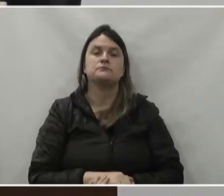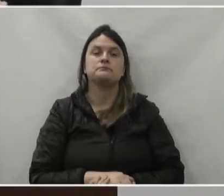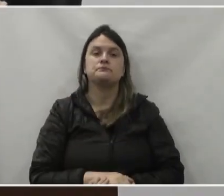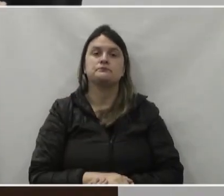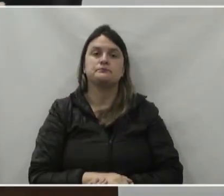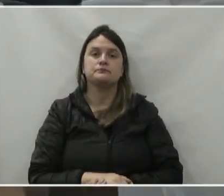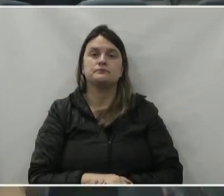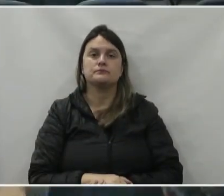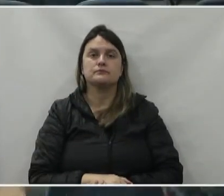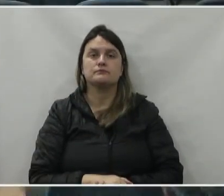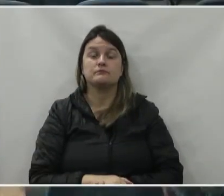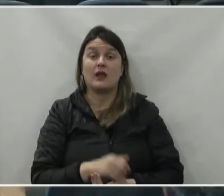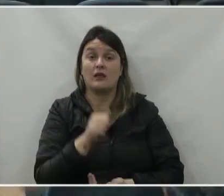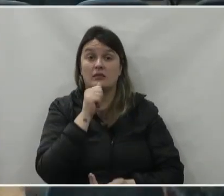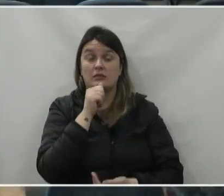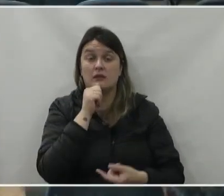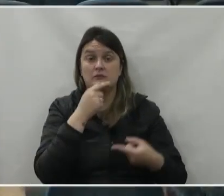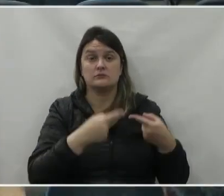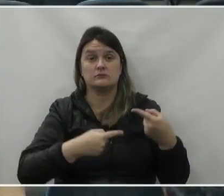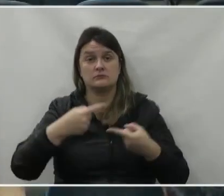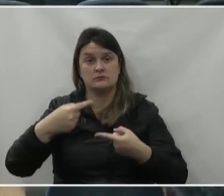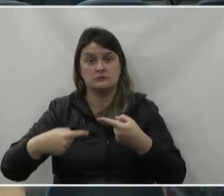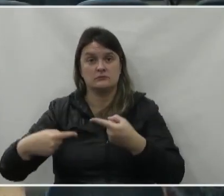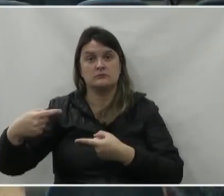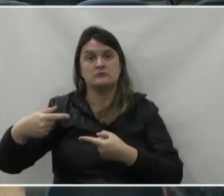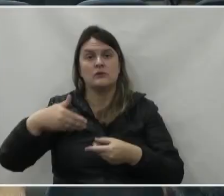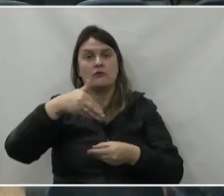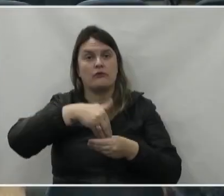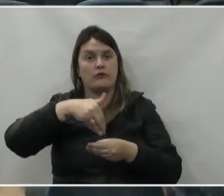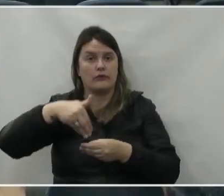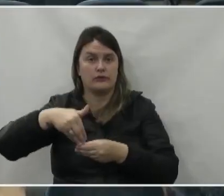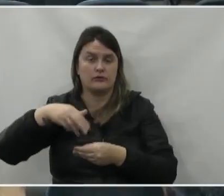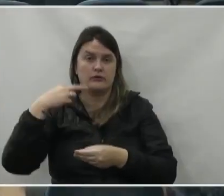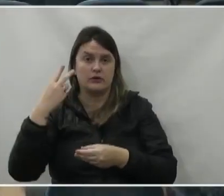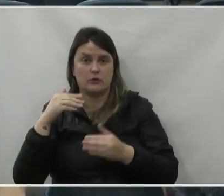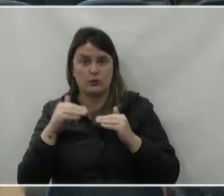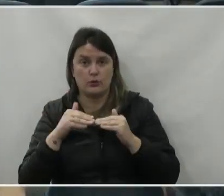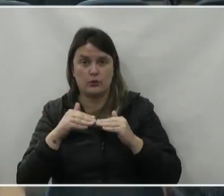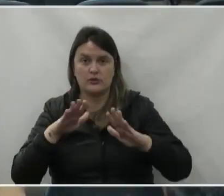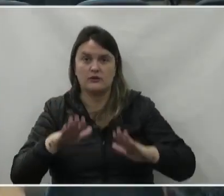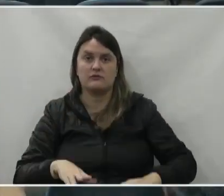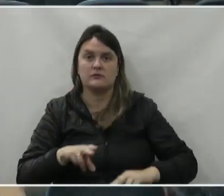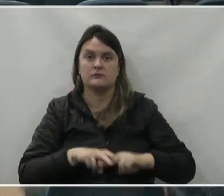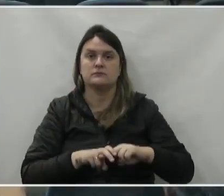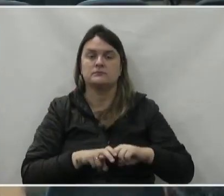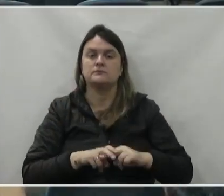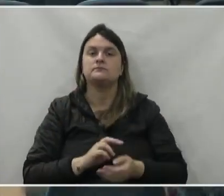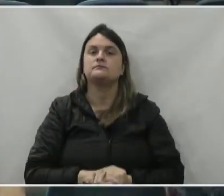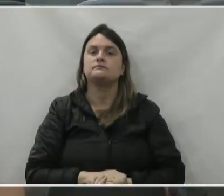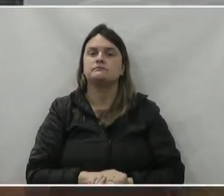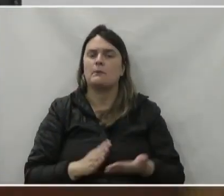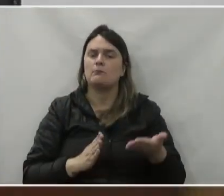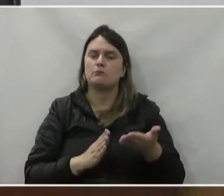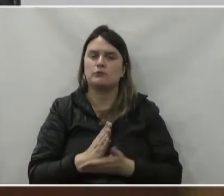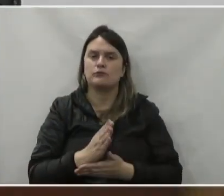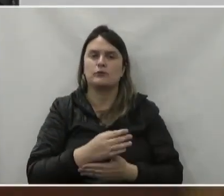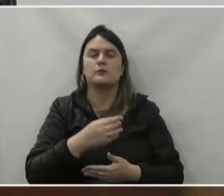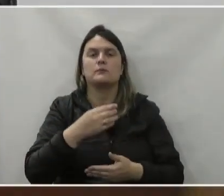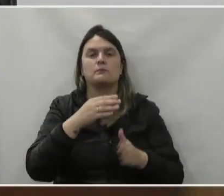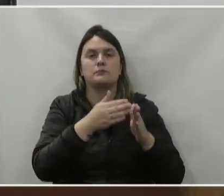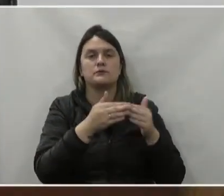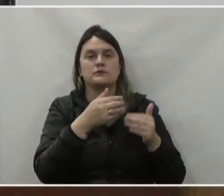presidente. Em discussão? Em votação, senhores vereadores que aprovam, permaneçam como estão. Aprovado o requerimento